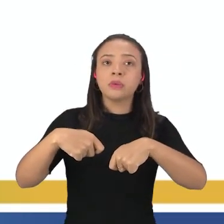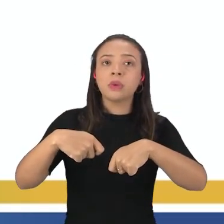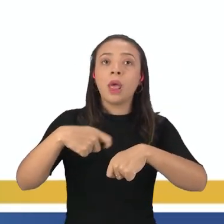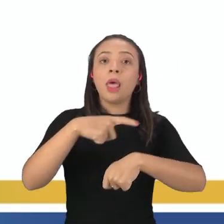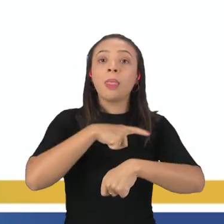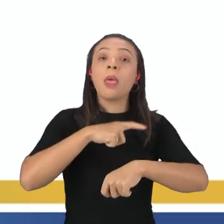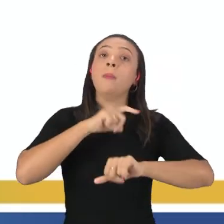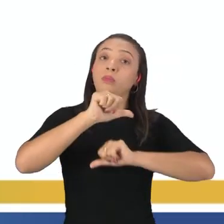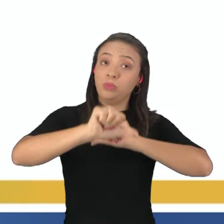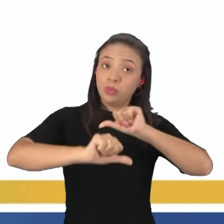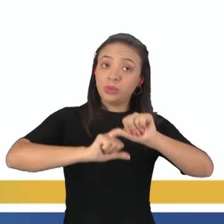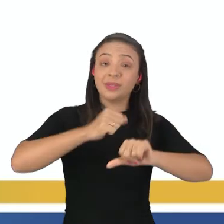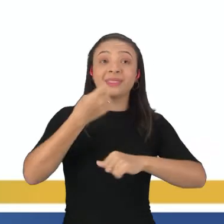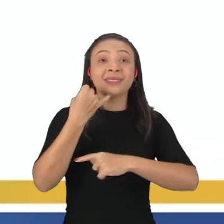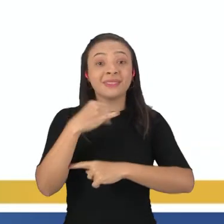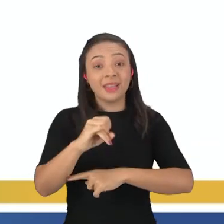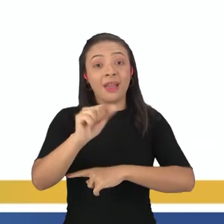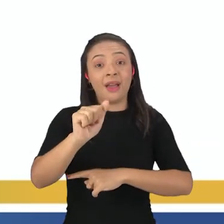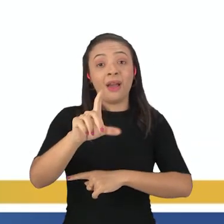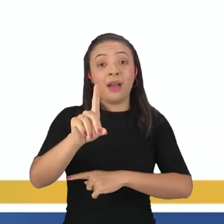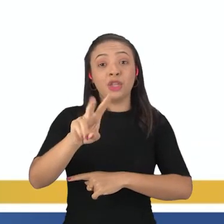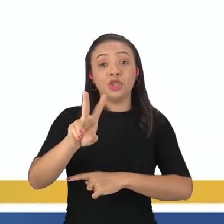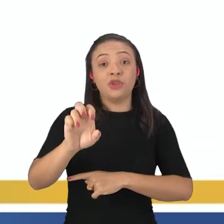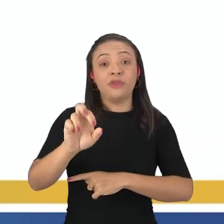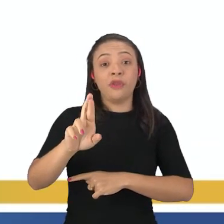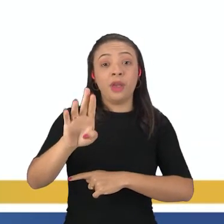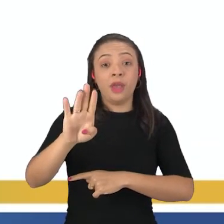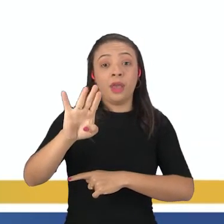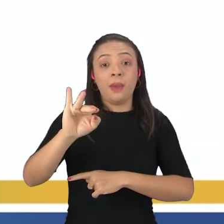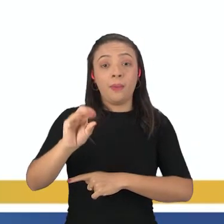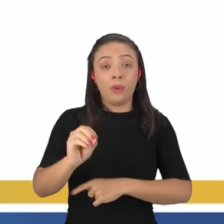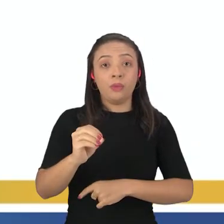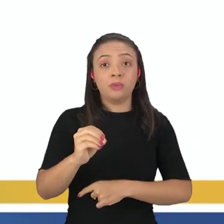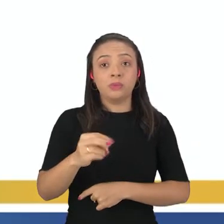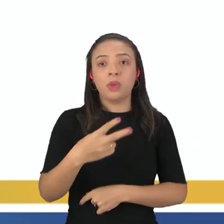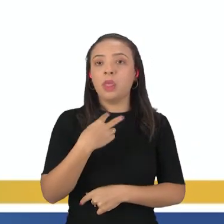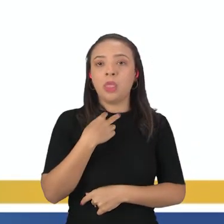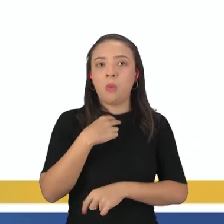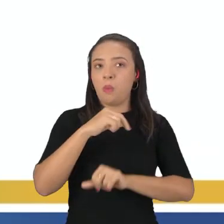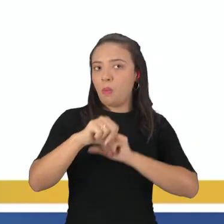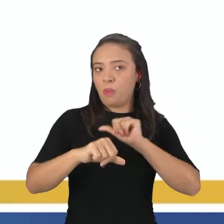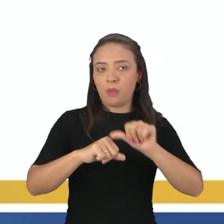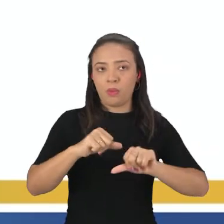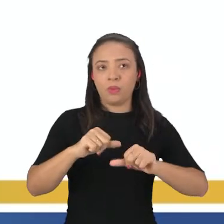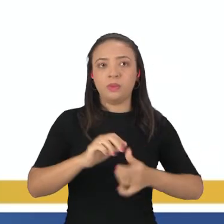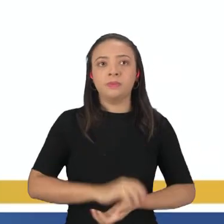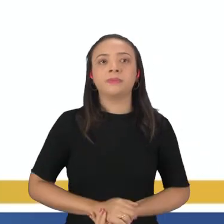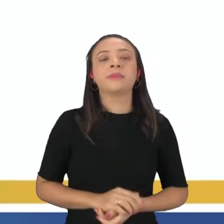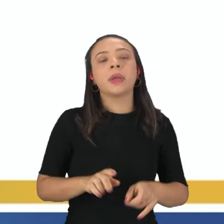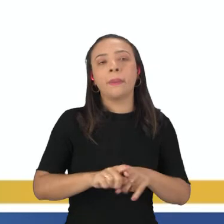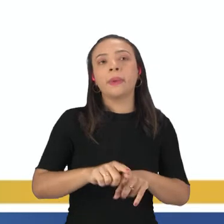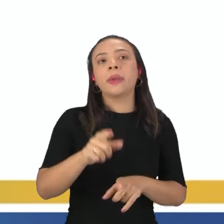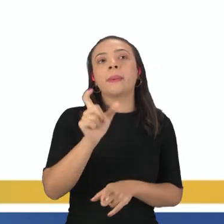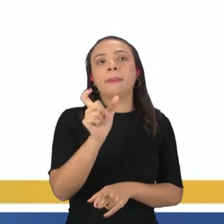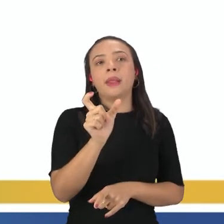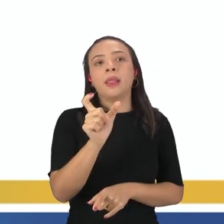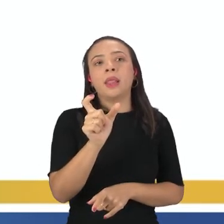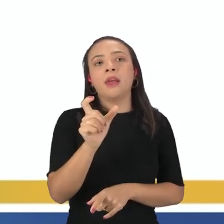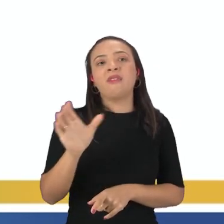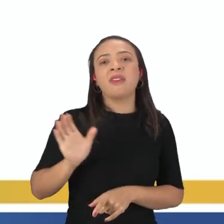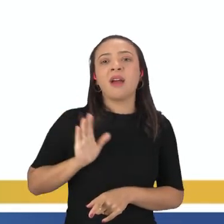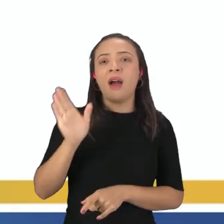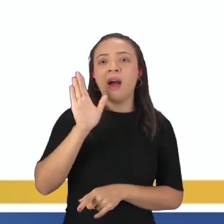sofrer alteração, mas se advérbio, ela não sofre variação. Outras palavras,